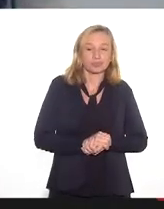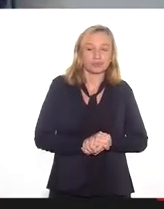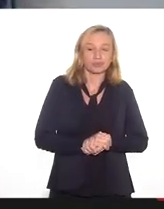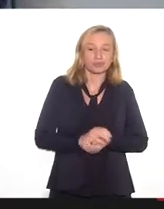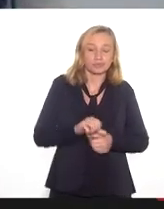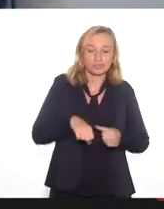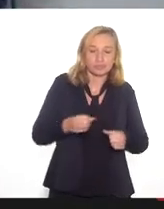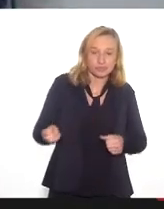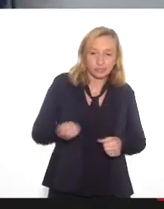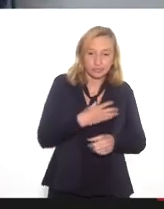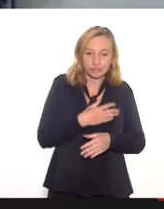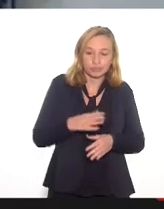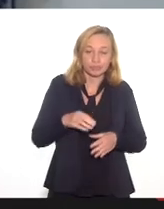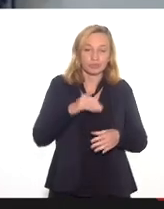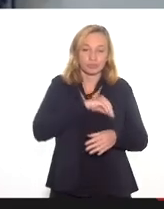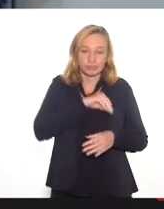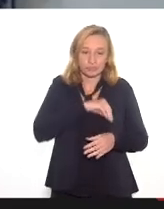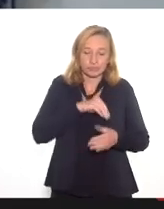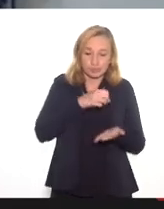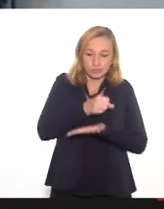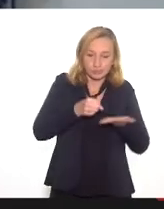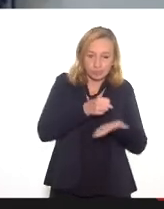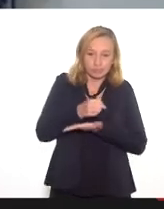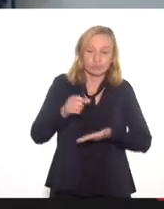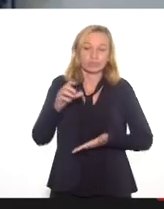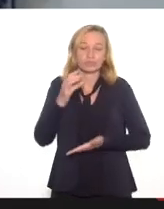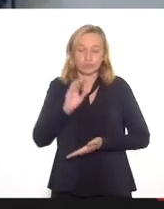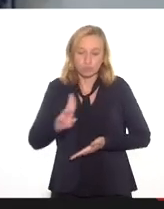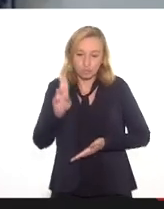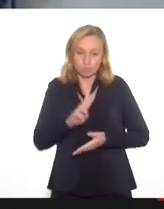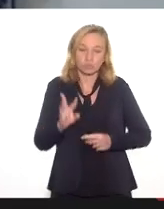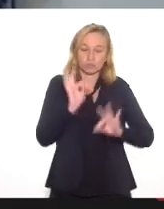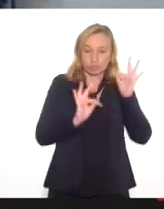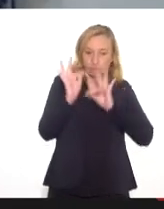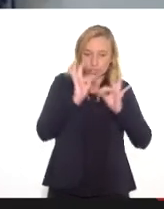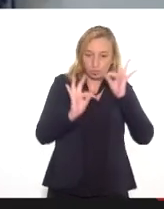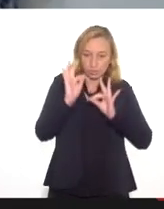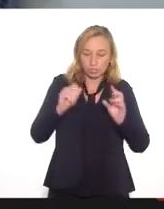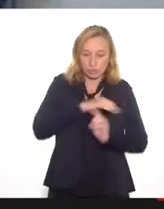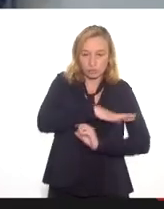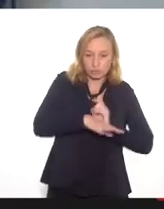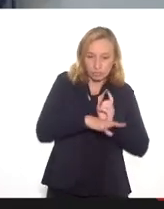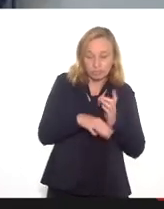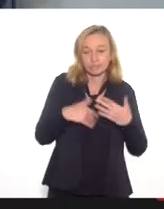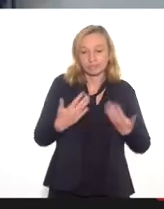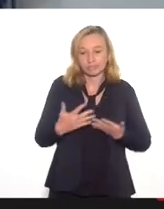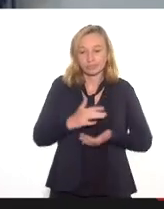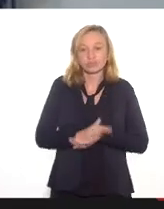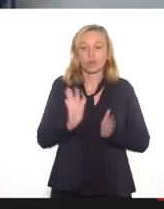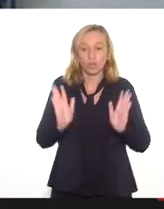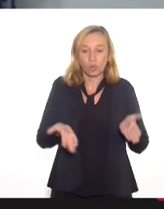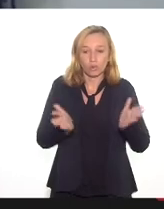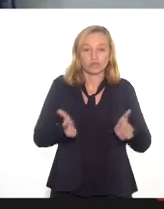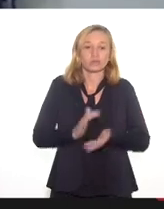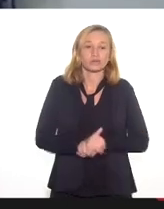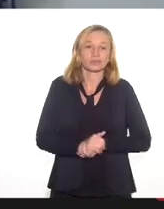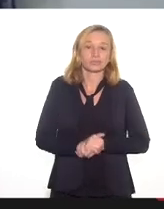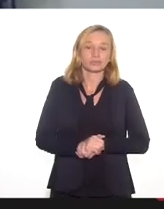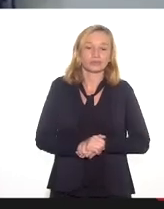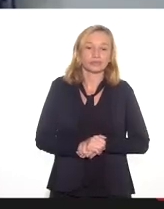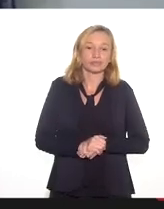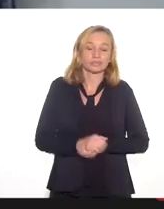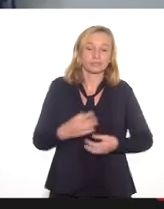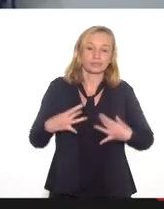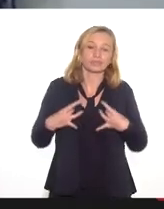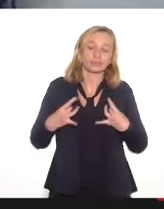inovações como a renda básica e o uso de tecnologias sociais como a moeda social hoje estão à